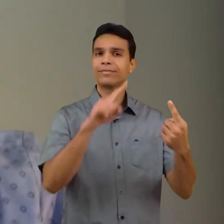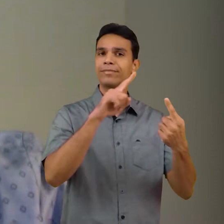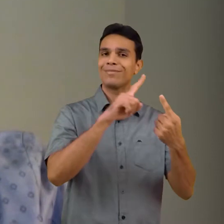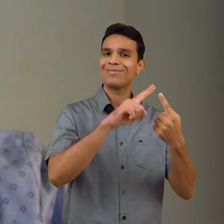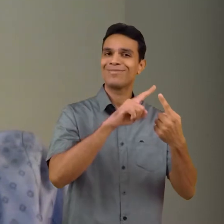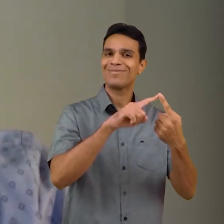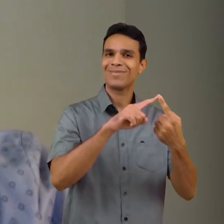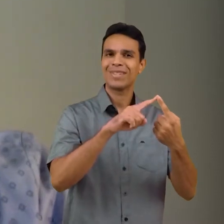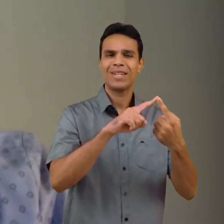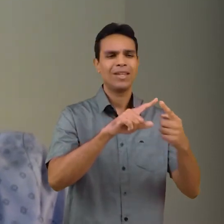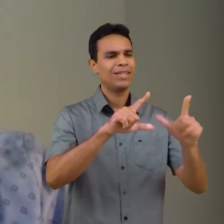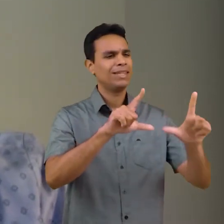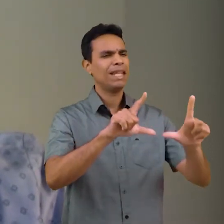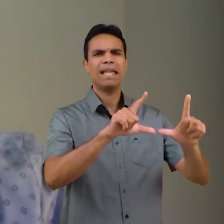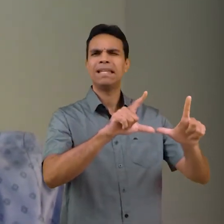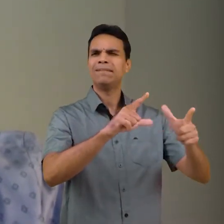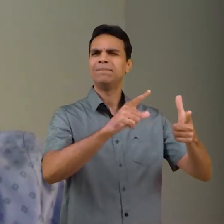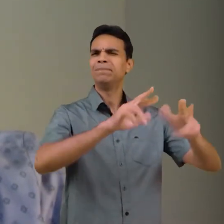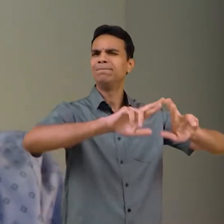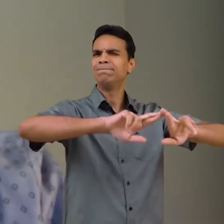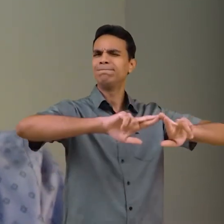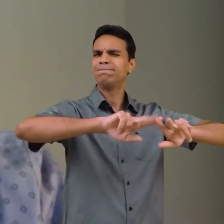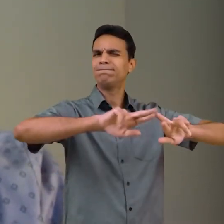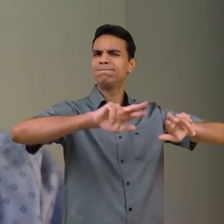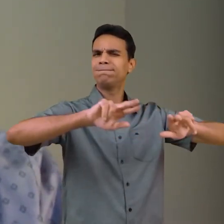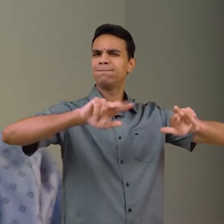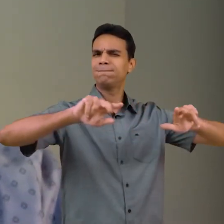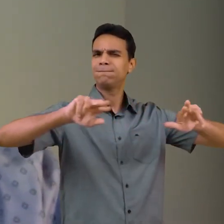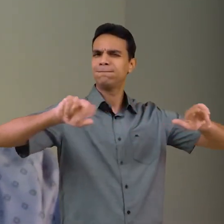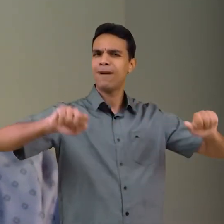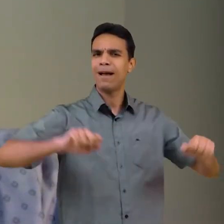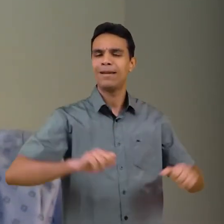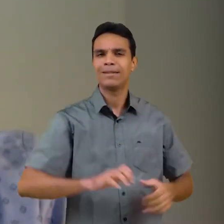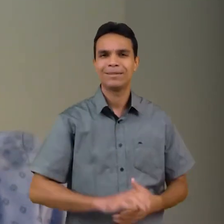que é de que forma